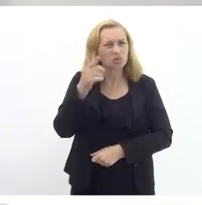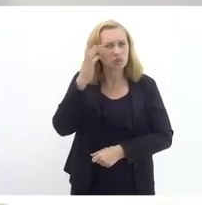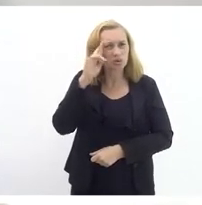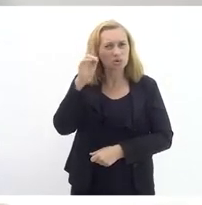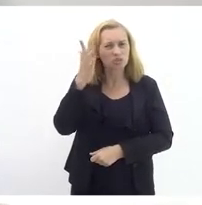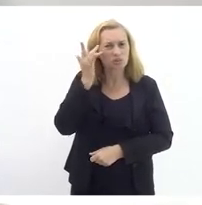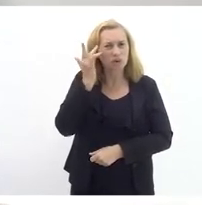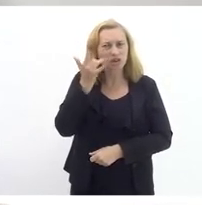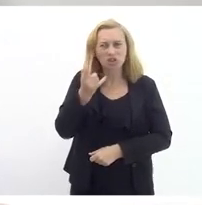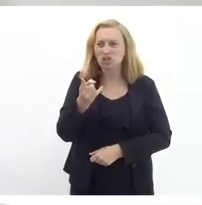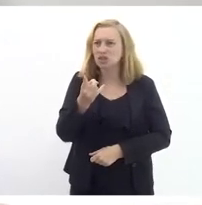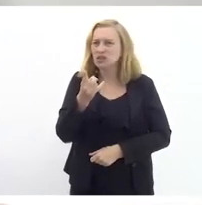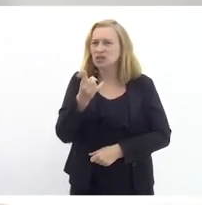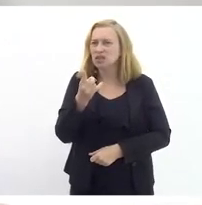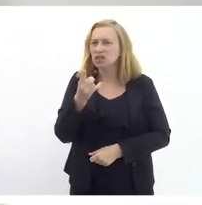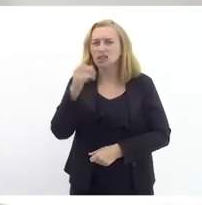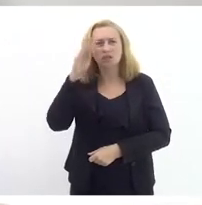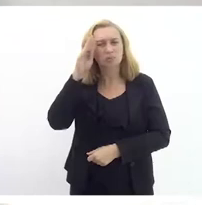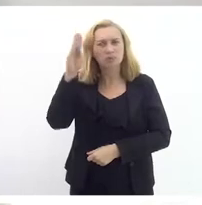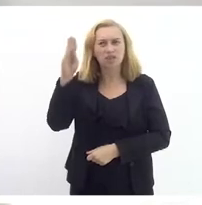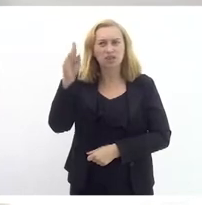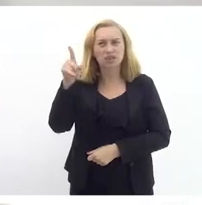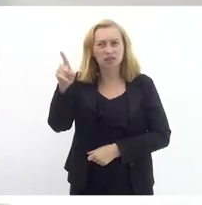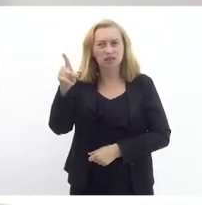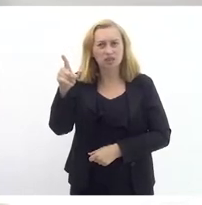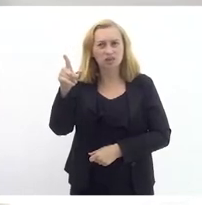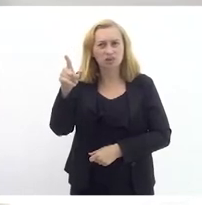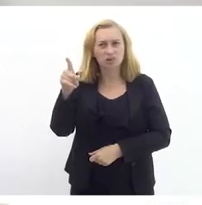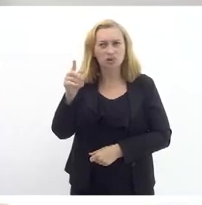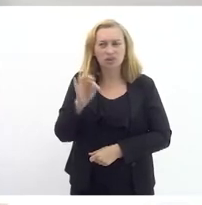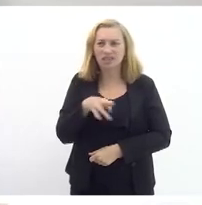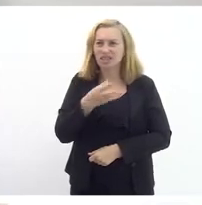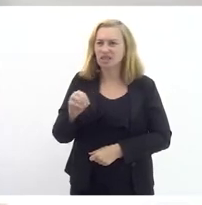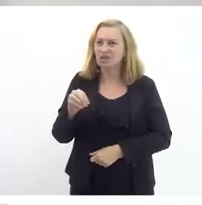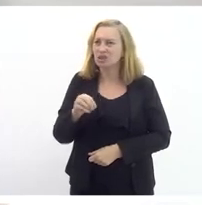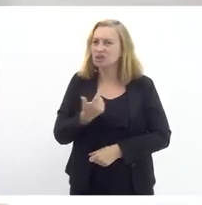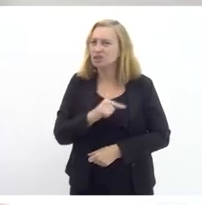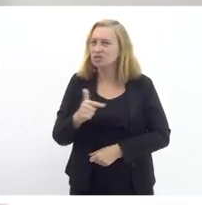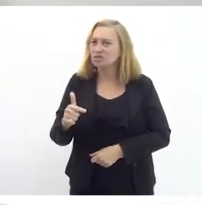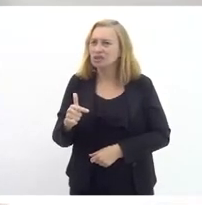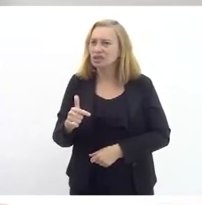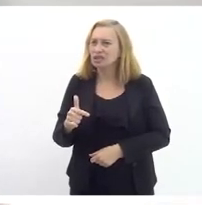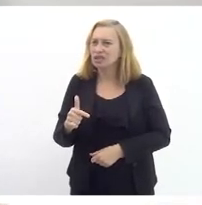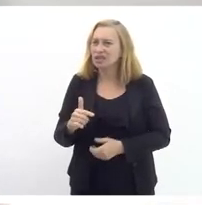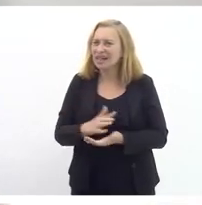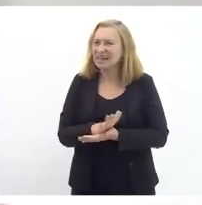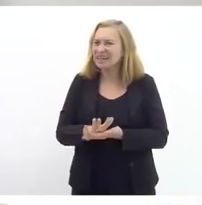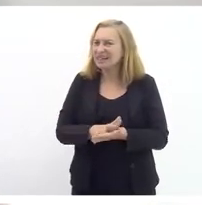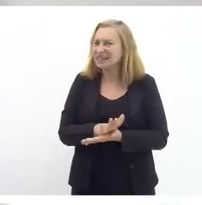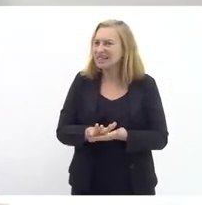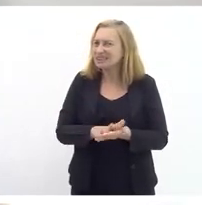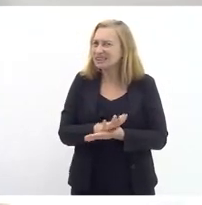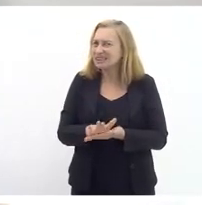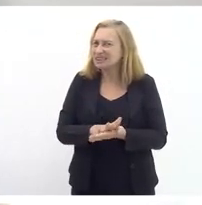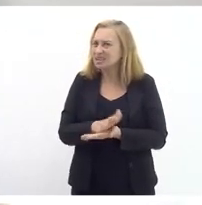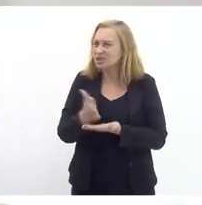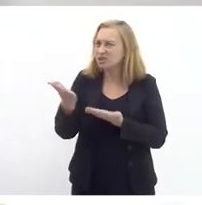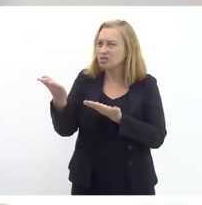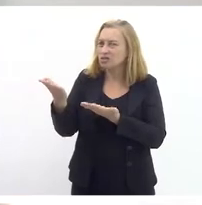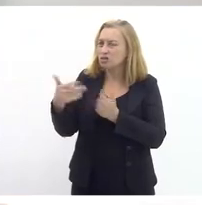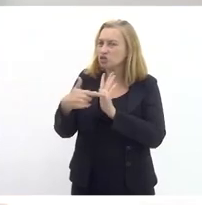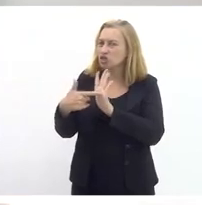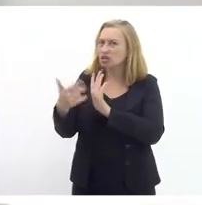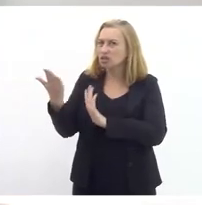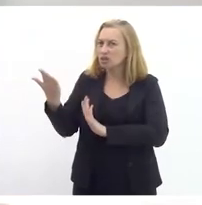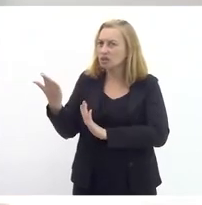deveria ser prioridade uma estação que não tem absolutamente nada como essas que foram